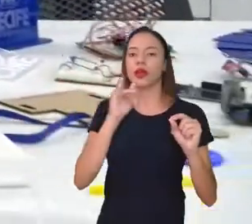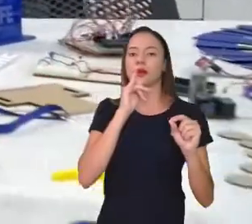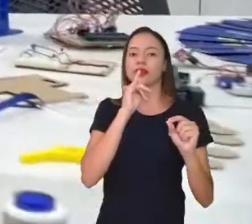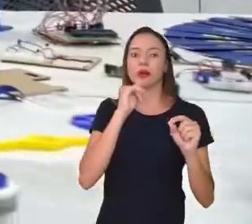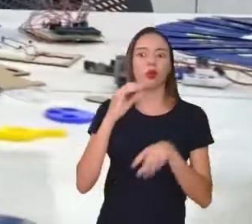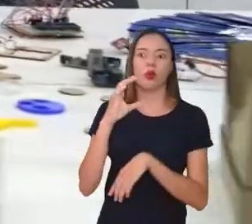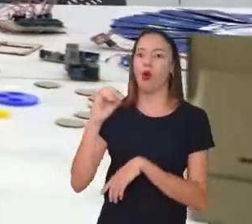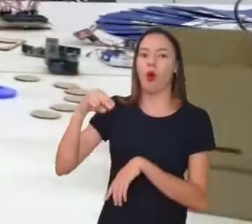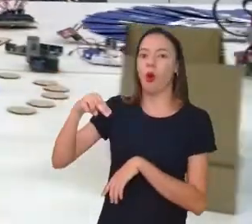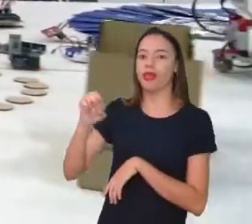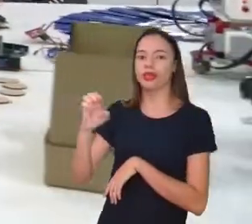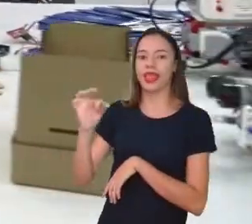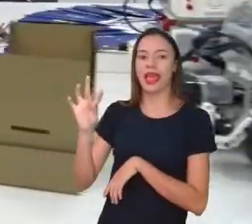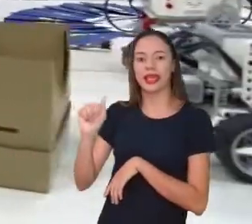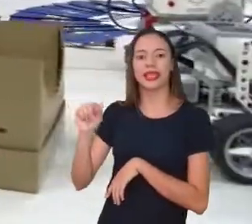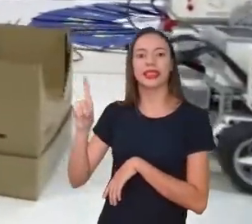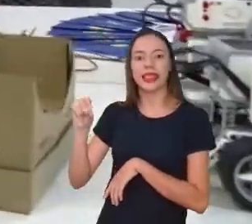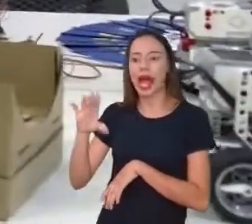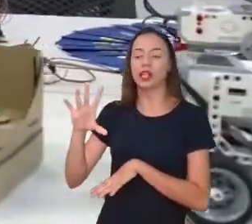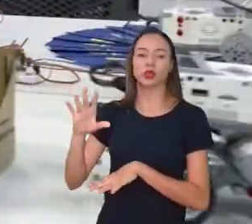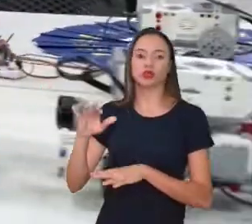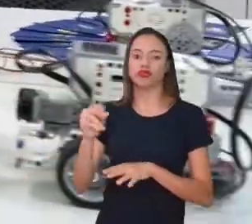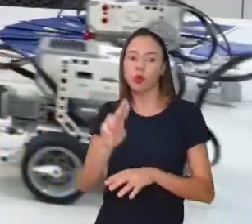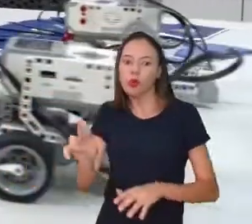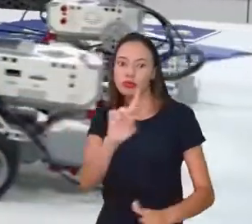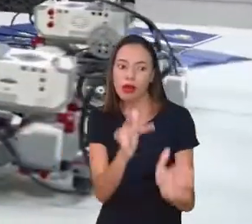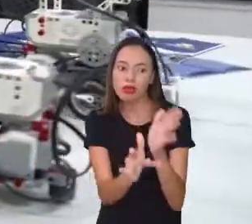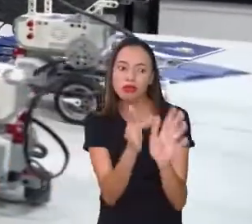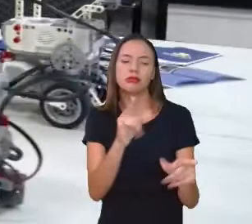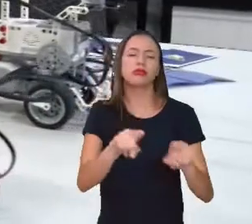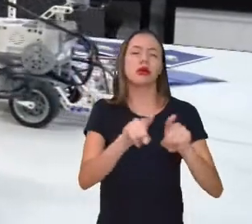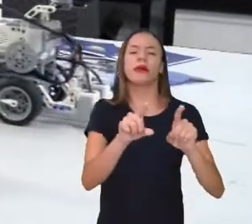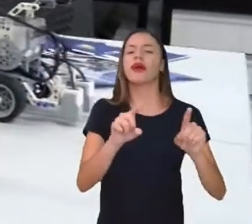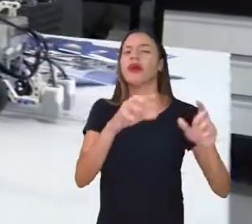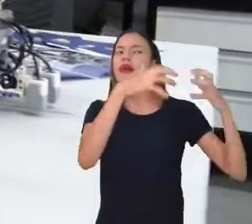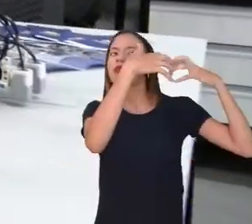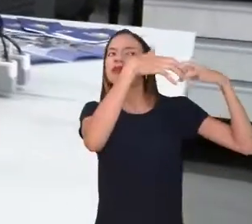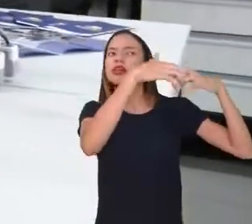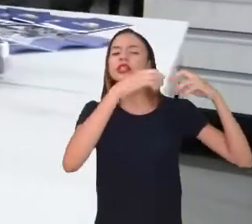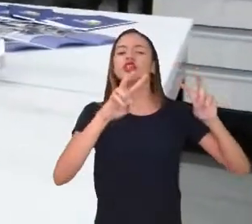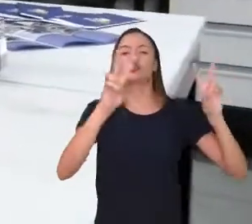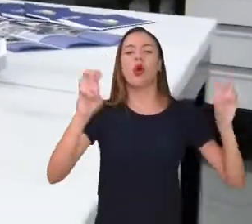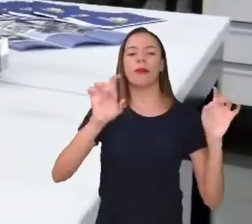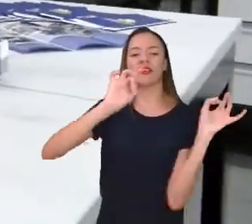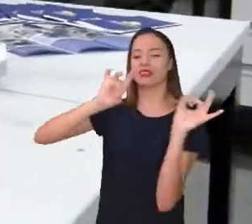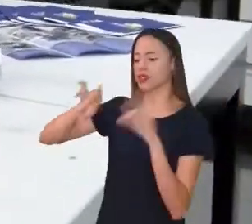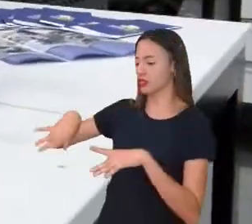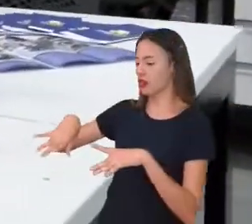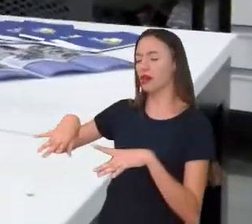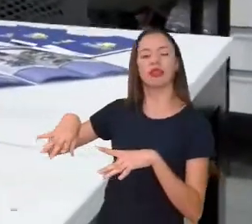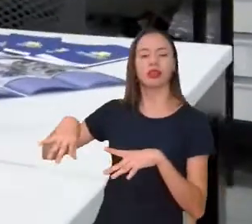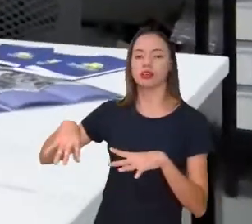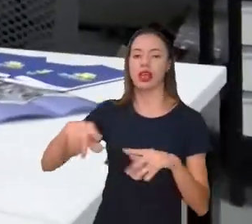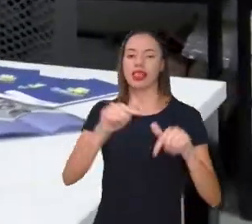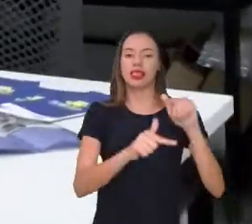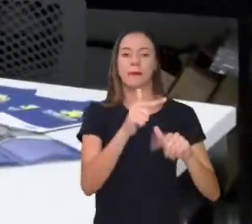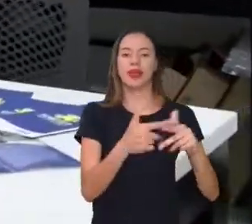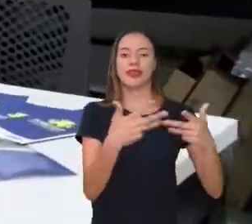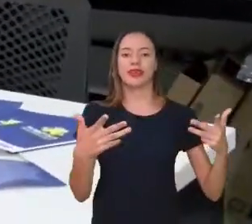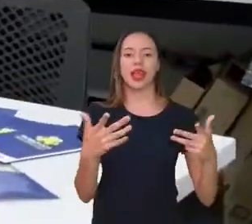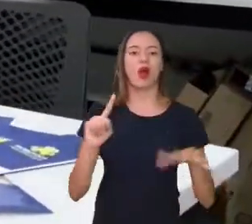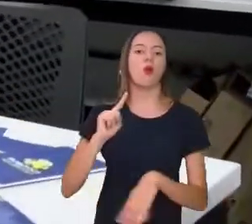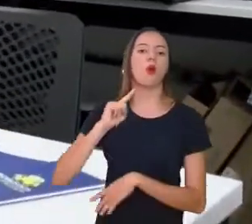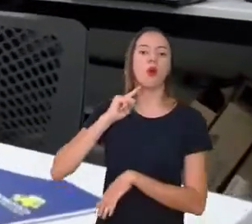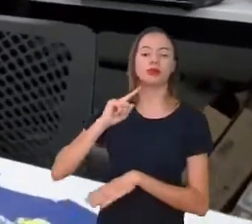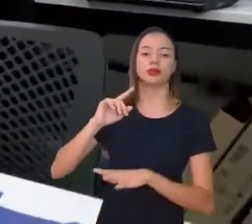gente está trazendo um pouco aqui, e também refletir um pouco dessa coisa do descarte, né? Dos equipamentos eletrônicos, né? Ou seja, como é que